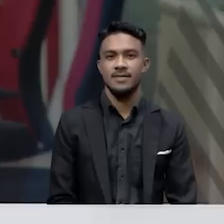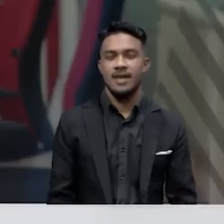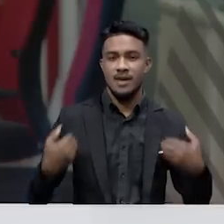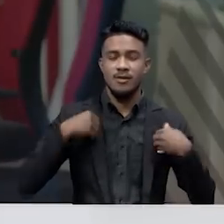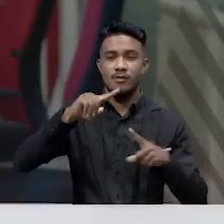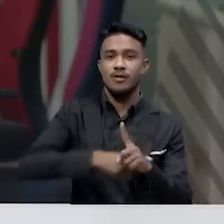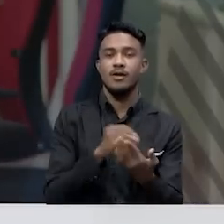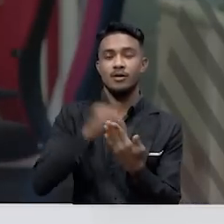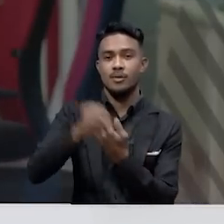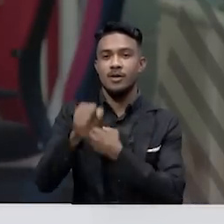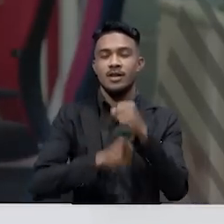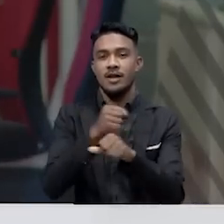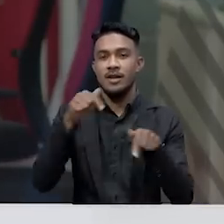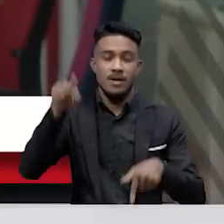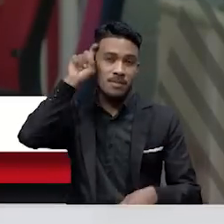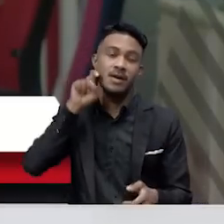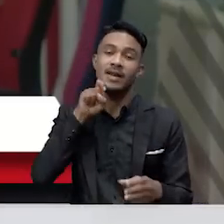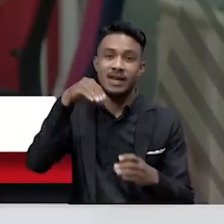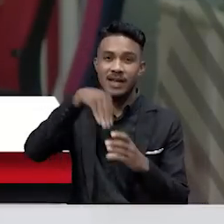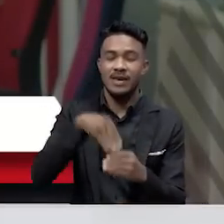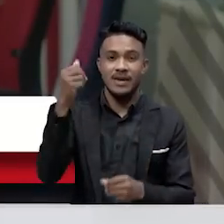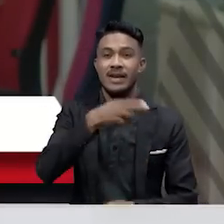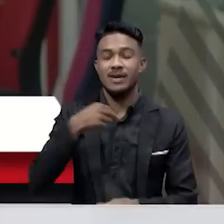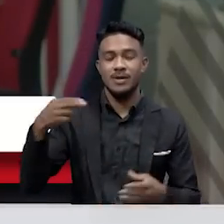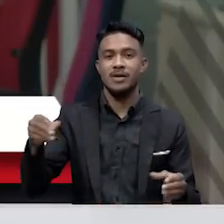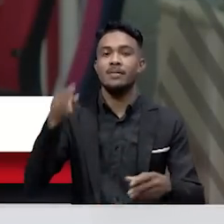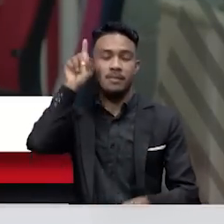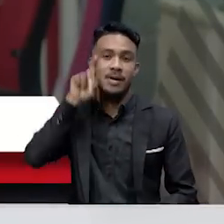Ia fulang otubro tinang nei, mina ia kampung bayu undang marang.